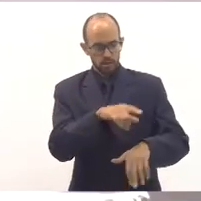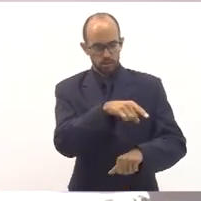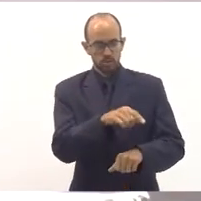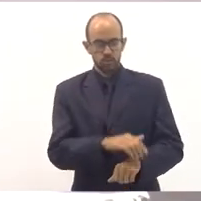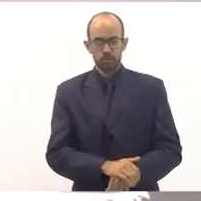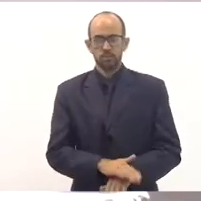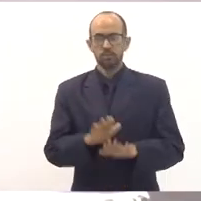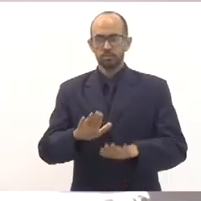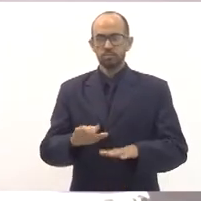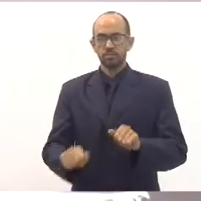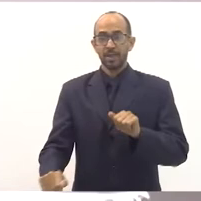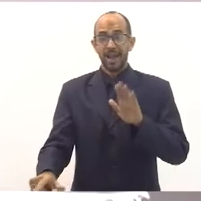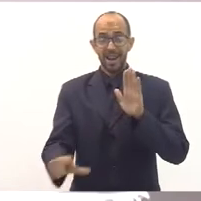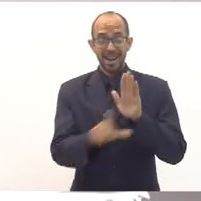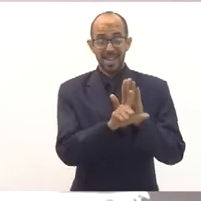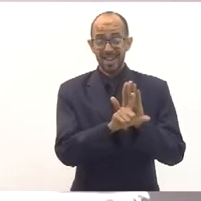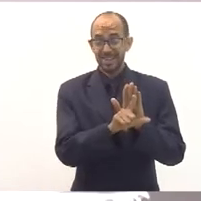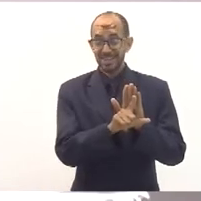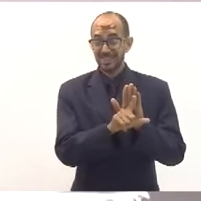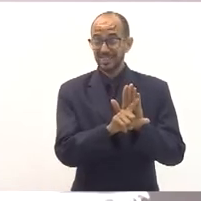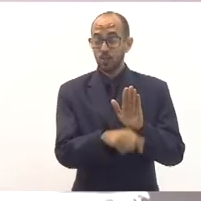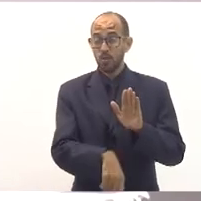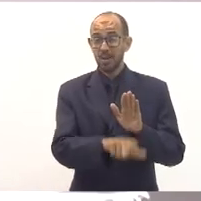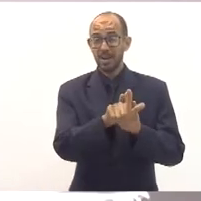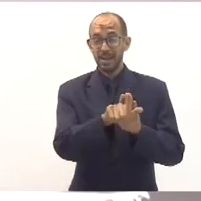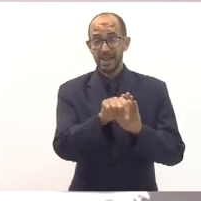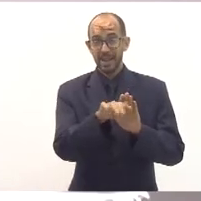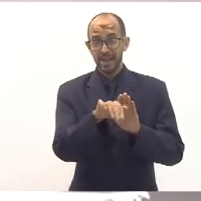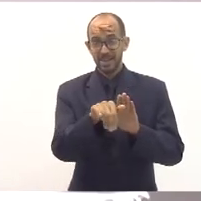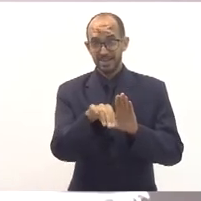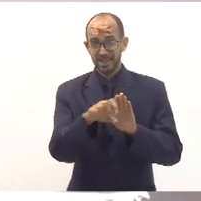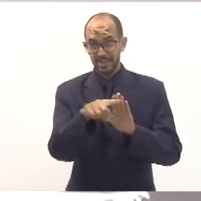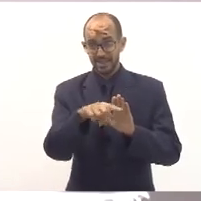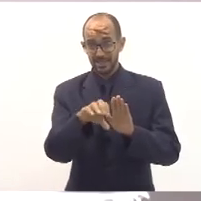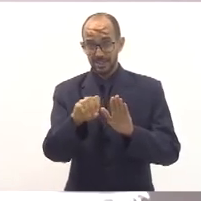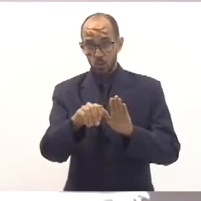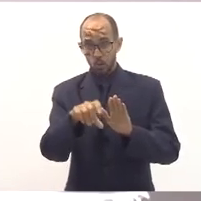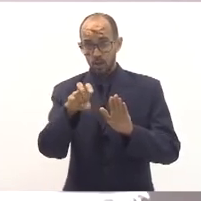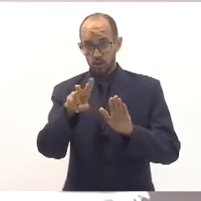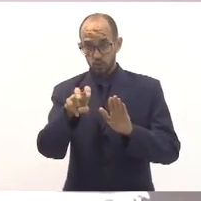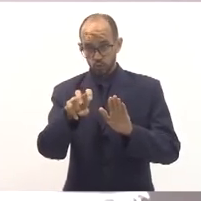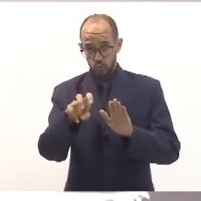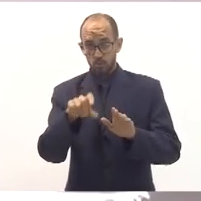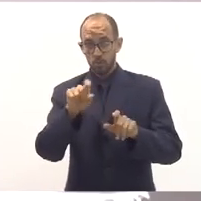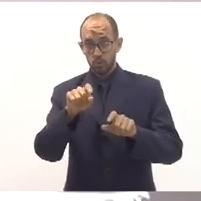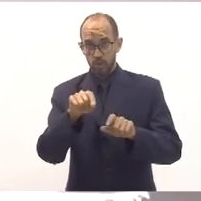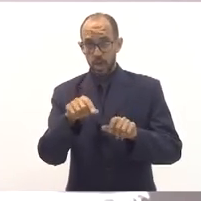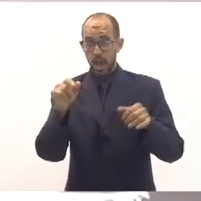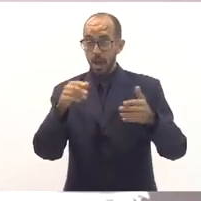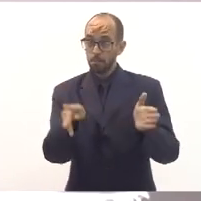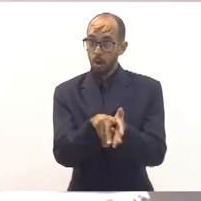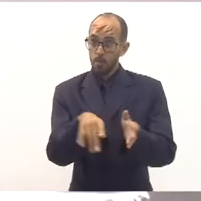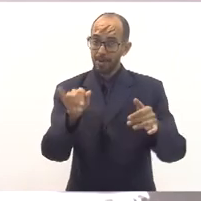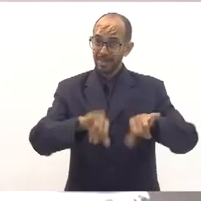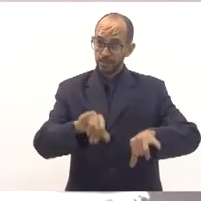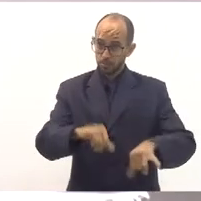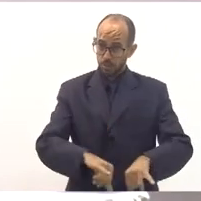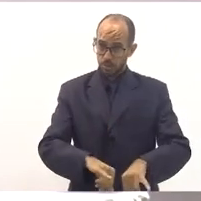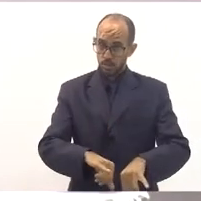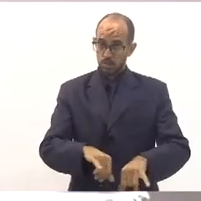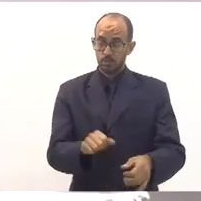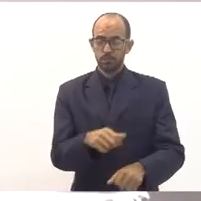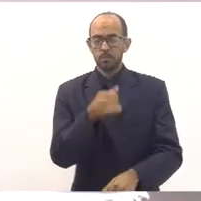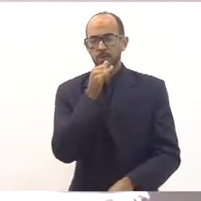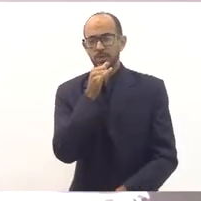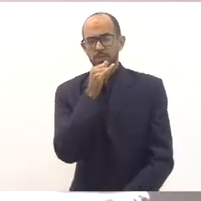a legalização não é sobre pessoas é sobre substâncias então está falando legalização para